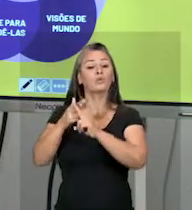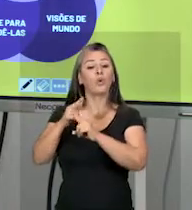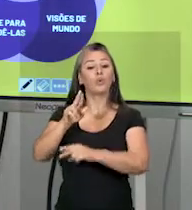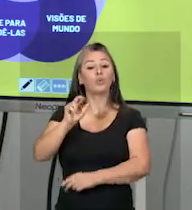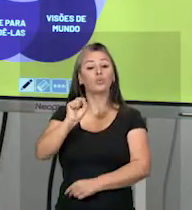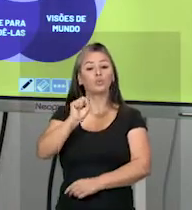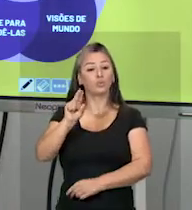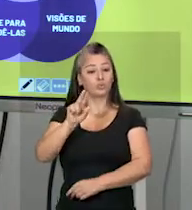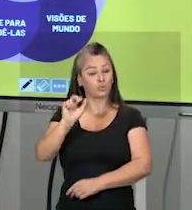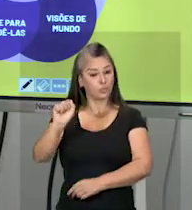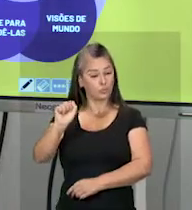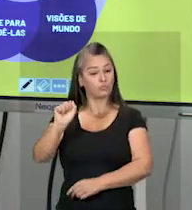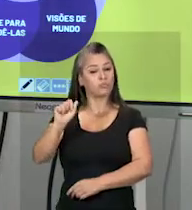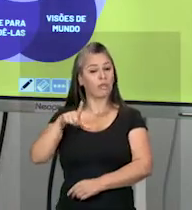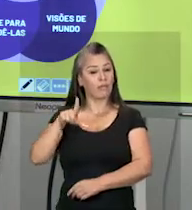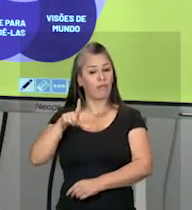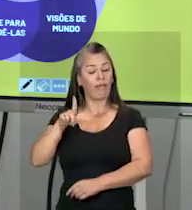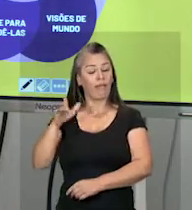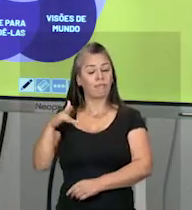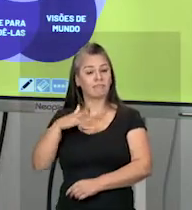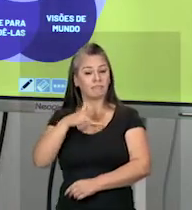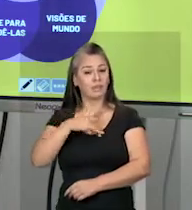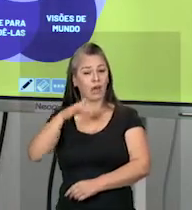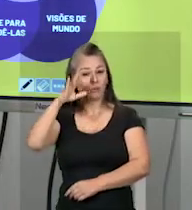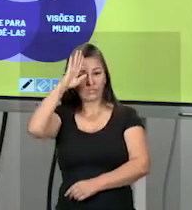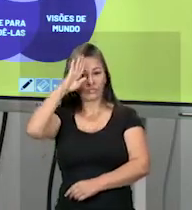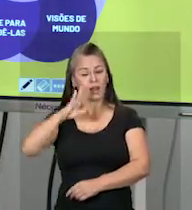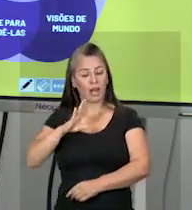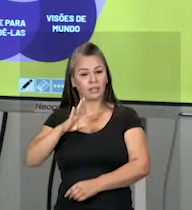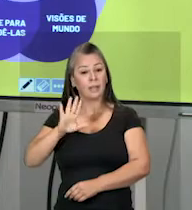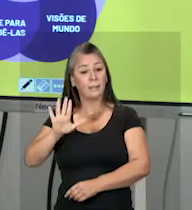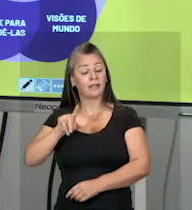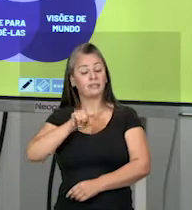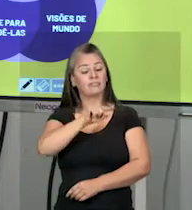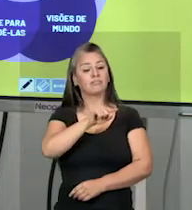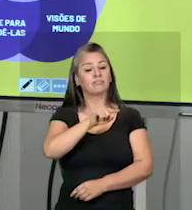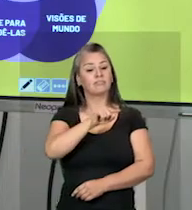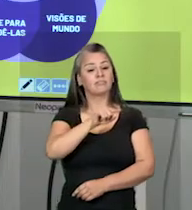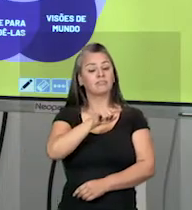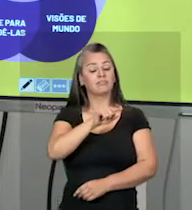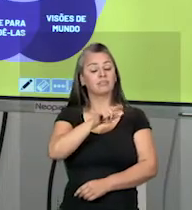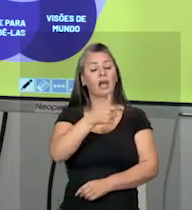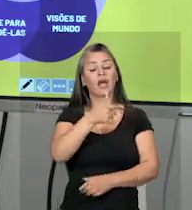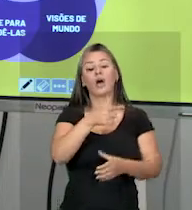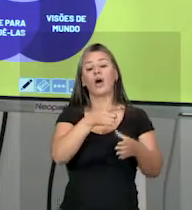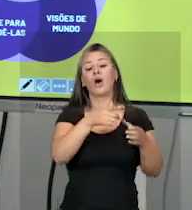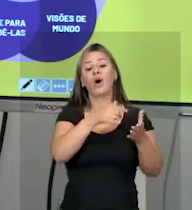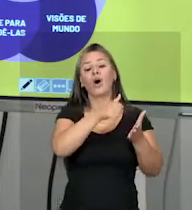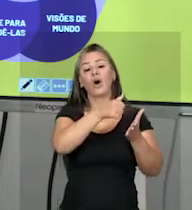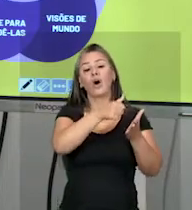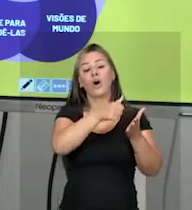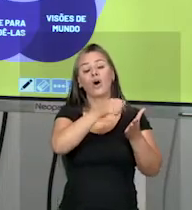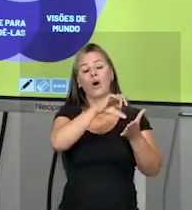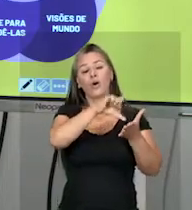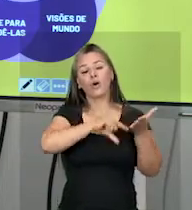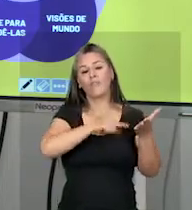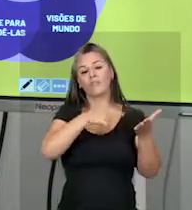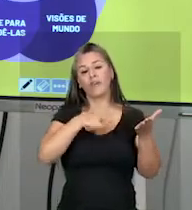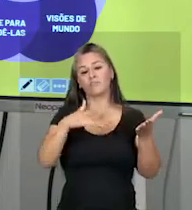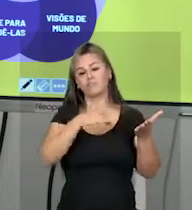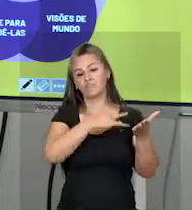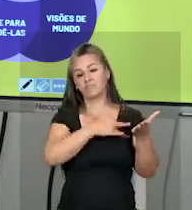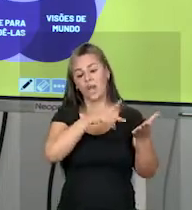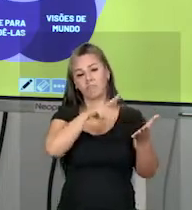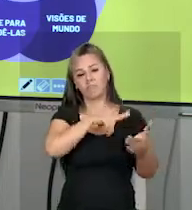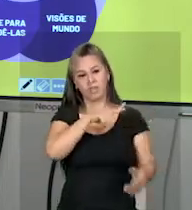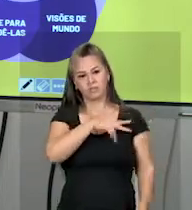universal, público, ao mesmo tempo em que a gente tem uma realidade mais neoliberal, com os planos de saúde particulares, em que a saúde é vendida como um